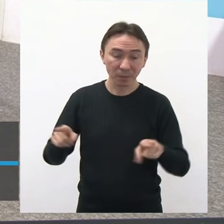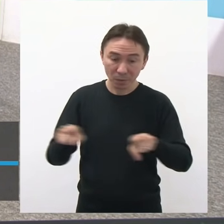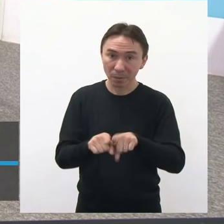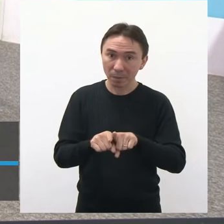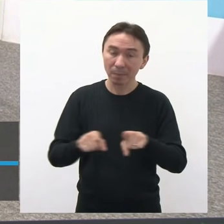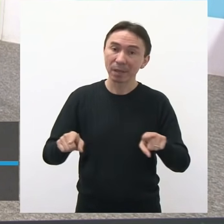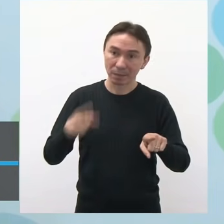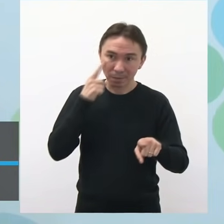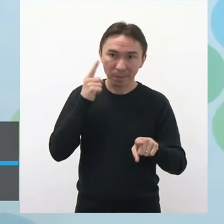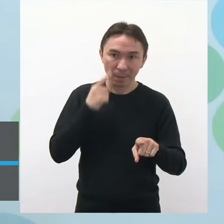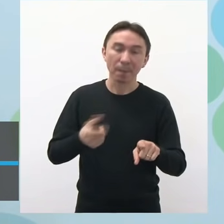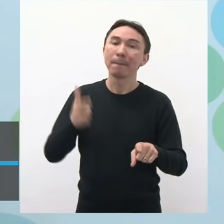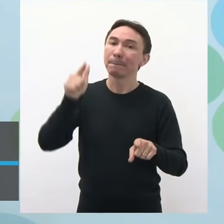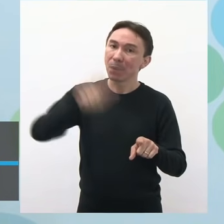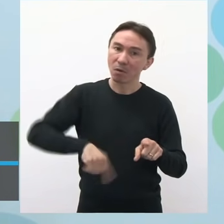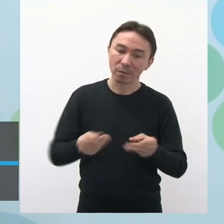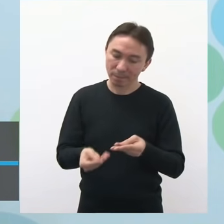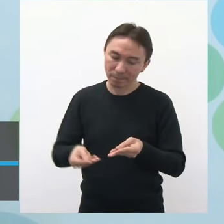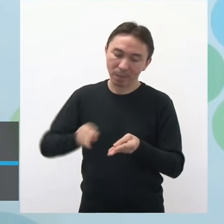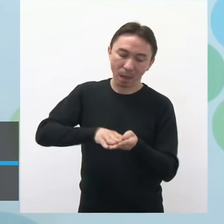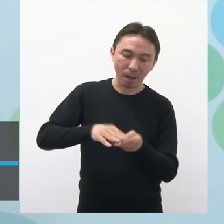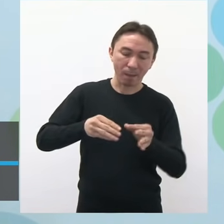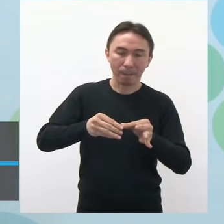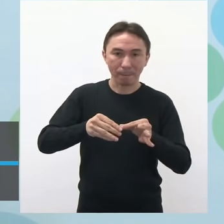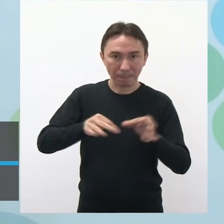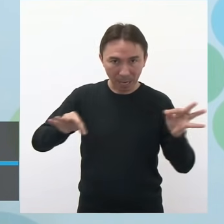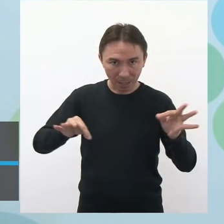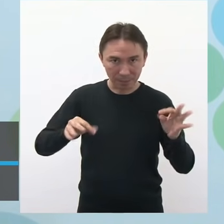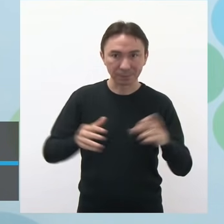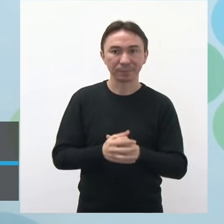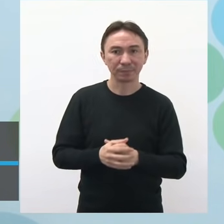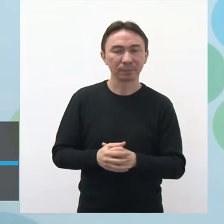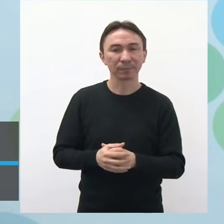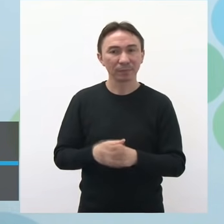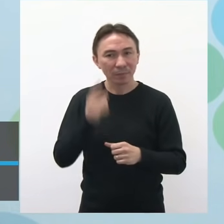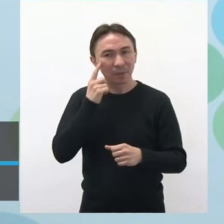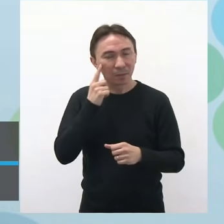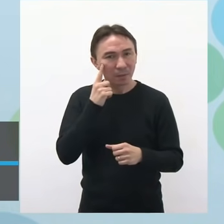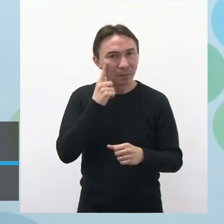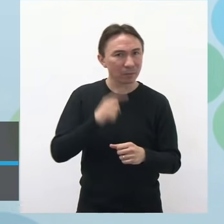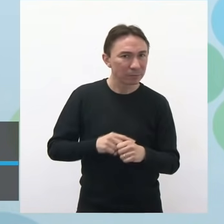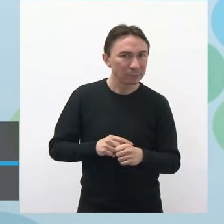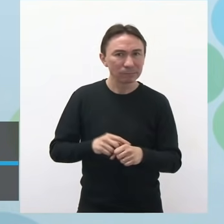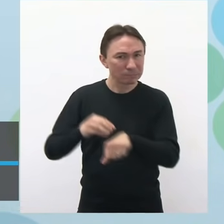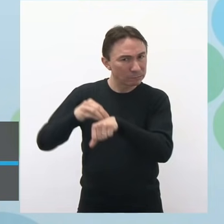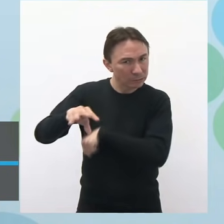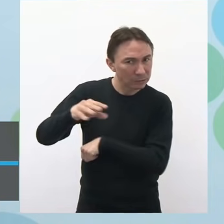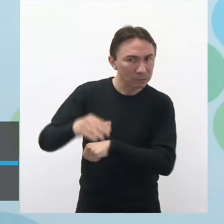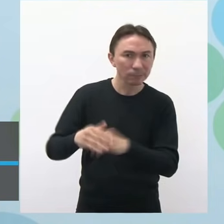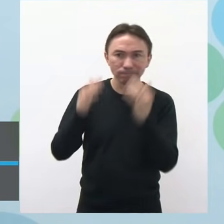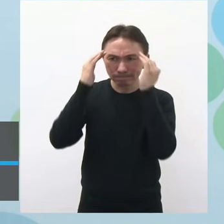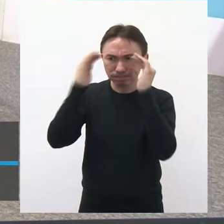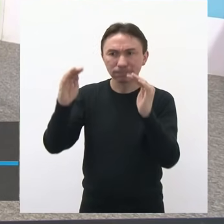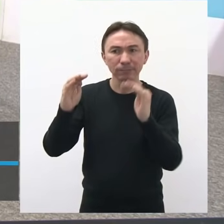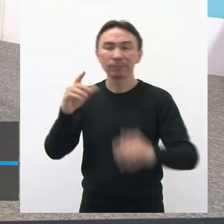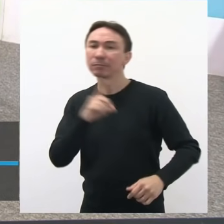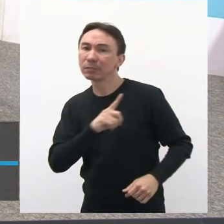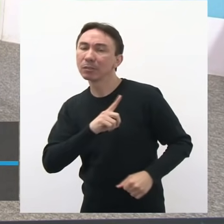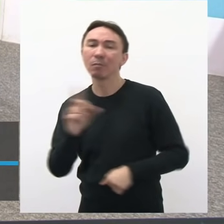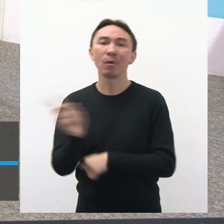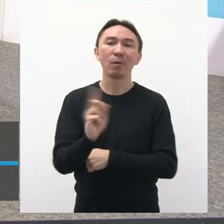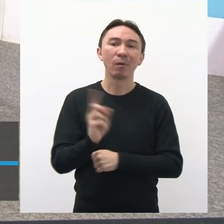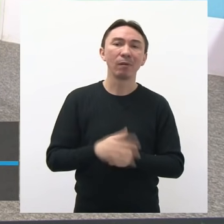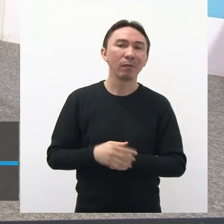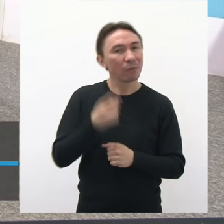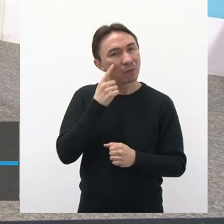novamente. Aqui, ó, estou dobrando no meio. Sigo essa dica ou não? Dobrar de novo no meio. Dobrar no meio. Vamos ver o que o pessoal no